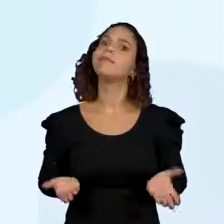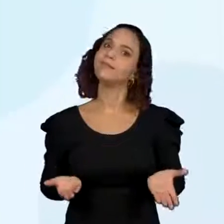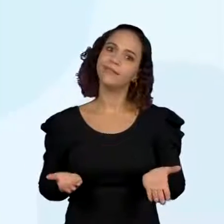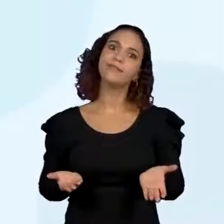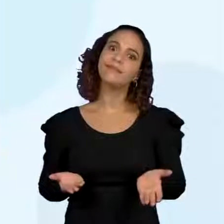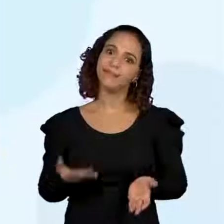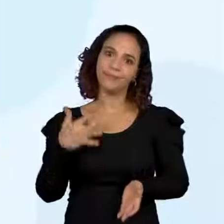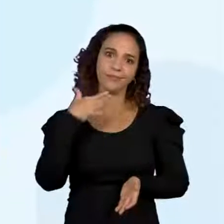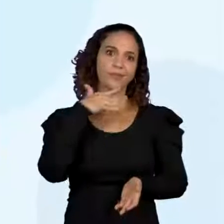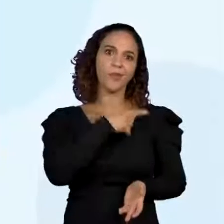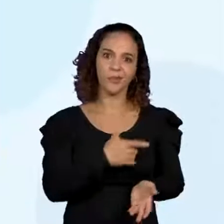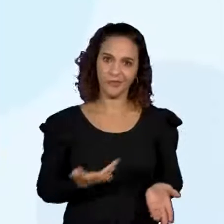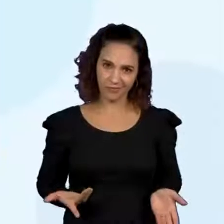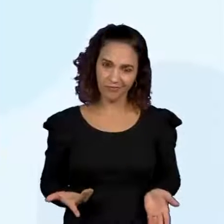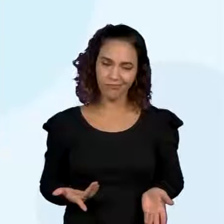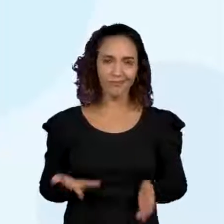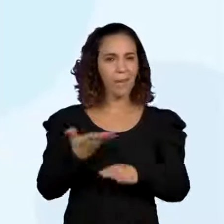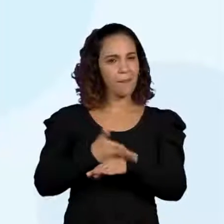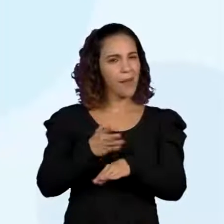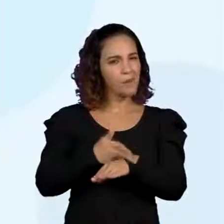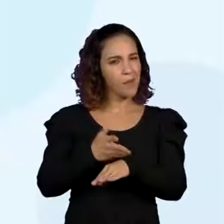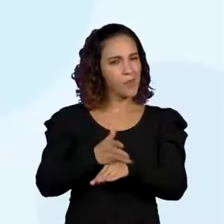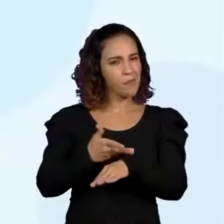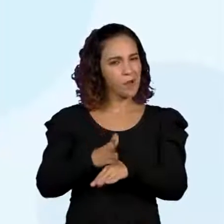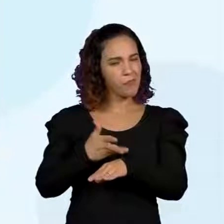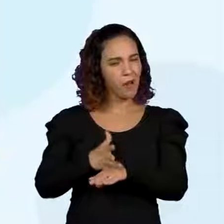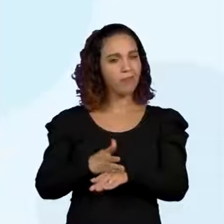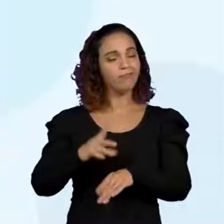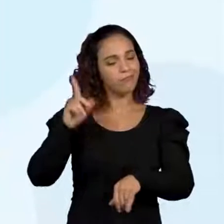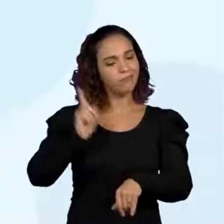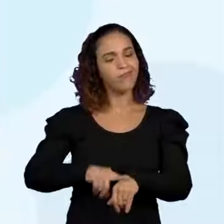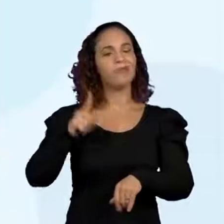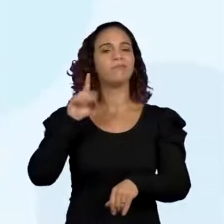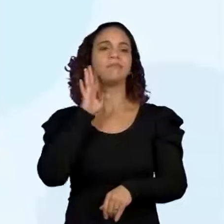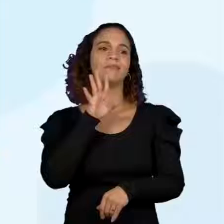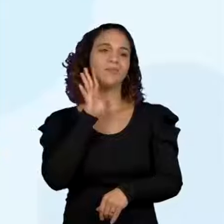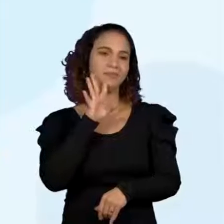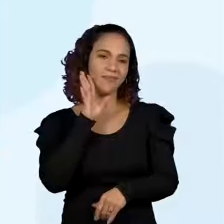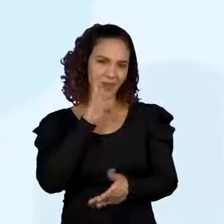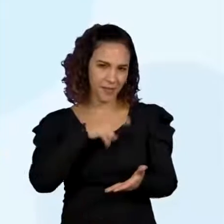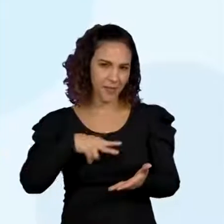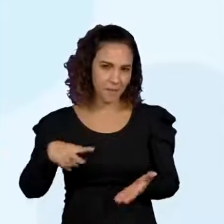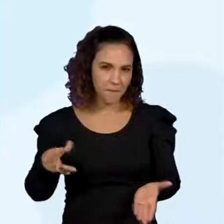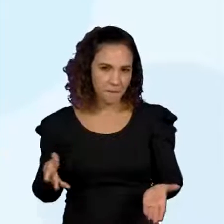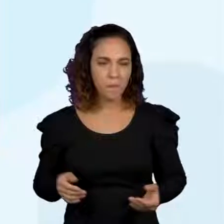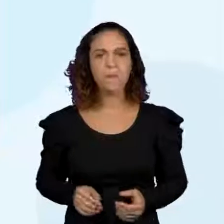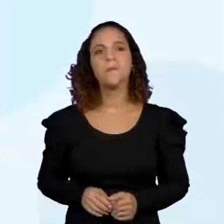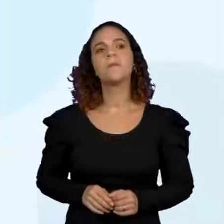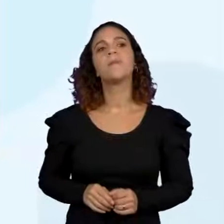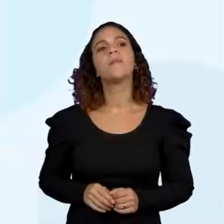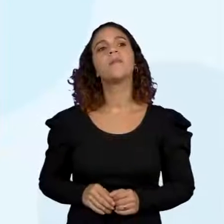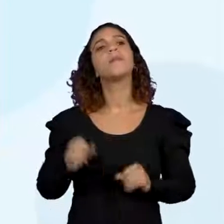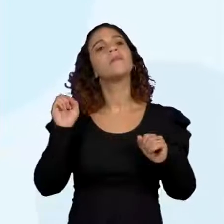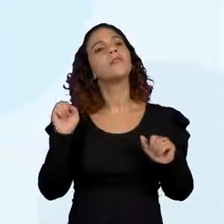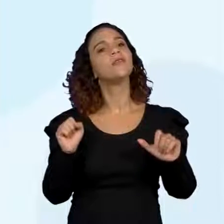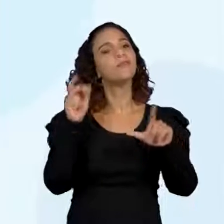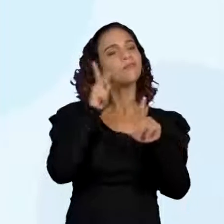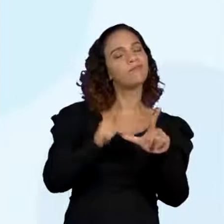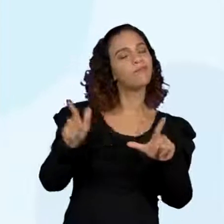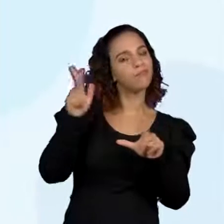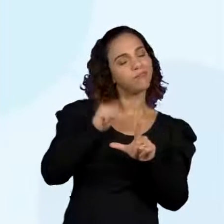ensaiar bastante para a leitura ficar bem bacana. Confecção de